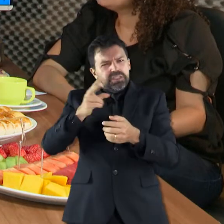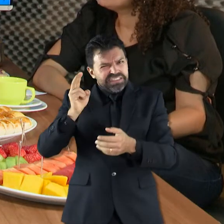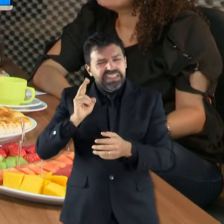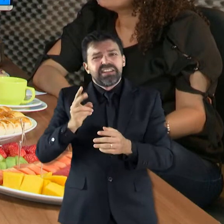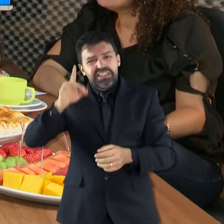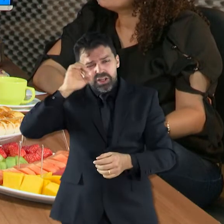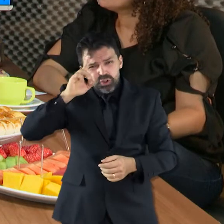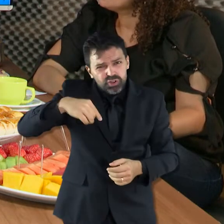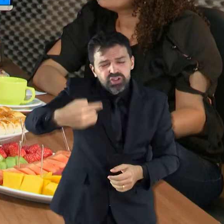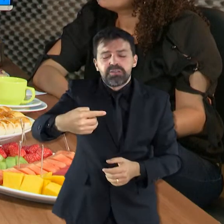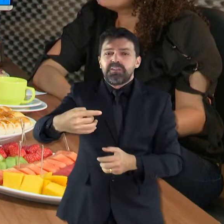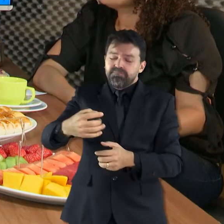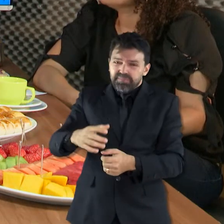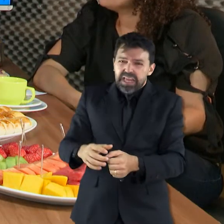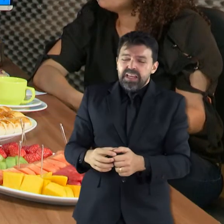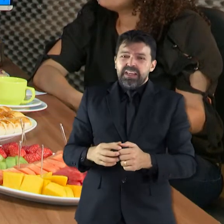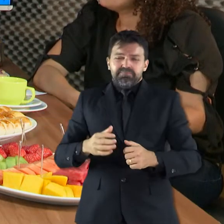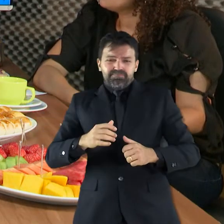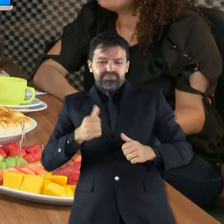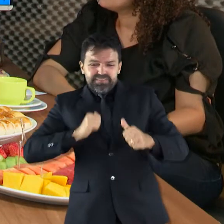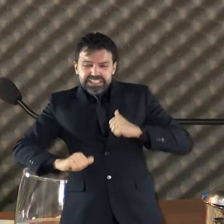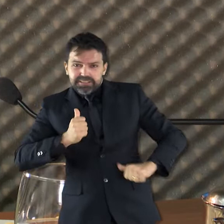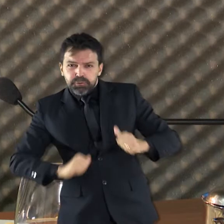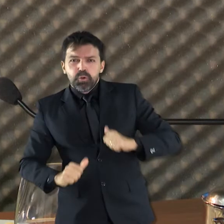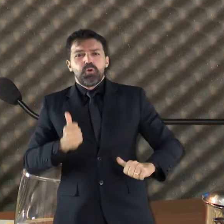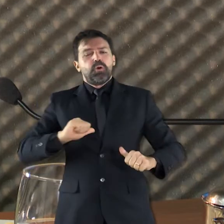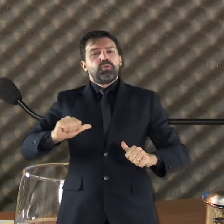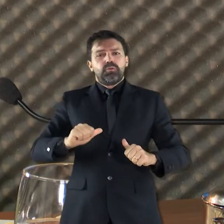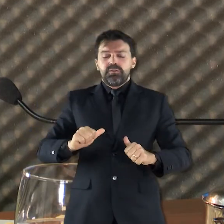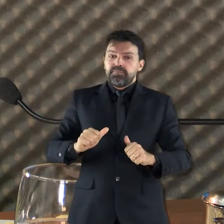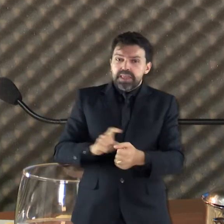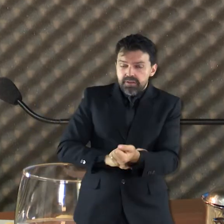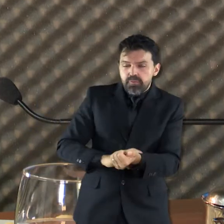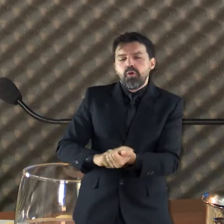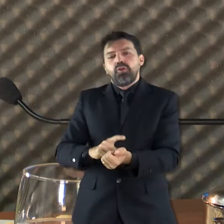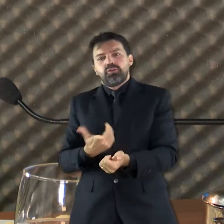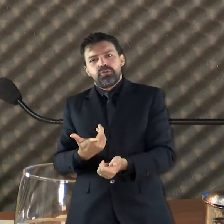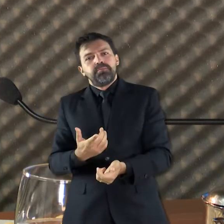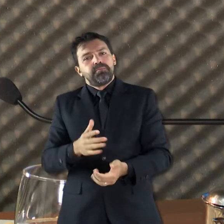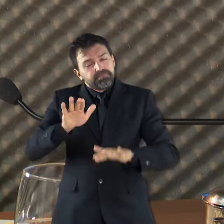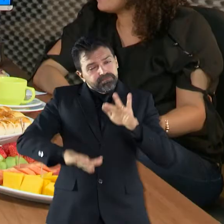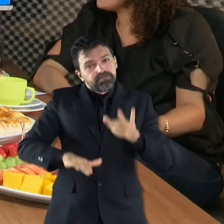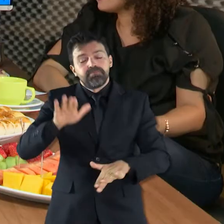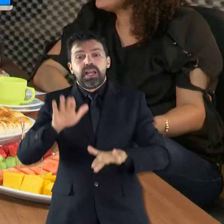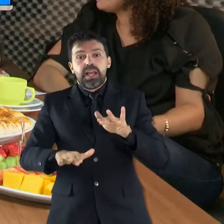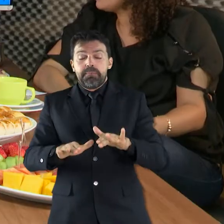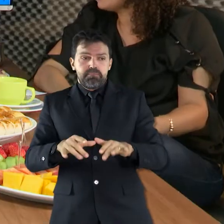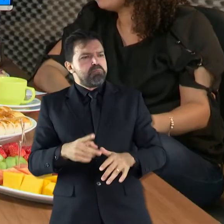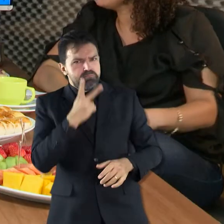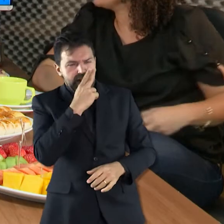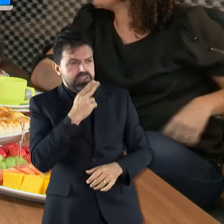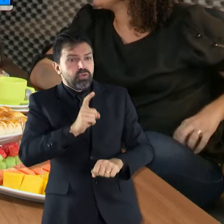dia tá difícil, a gente vai de hora em hora. Se a hora tá difícil, vai de meia em meia hora. Aí vai passando. Olha a técnica. E olha como o tempo demora a passar quando a